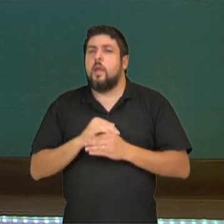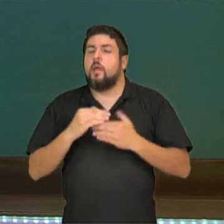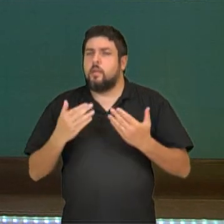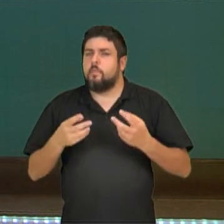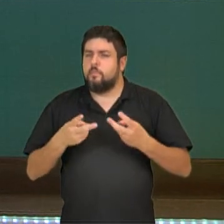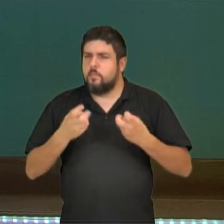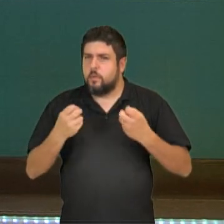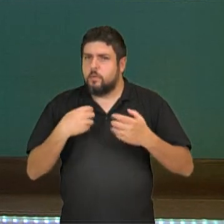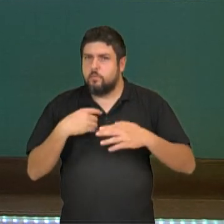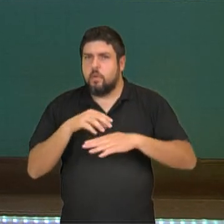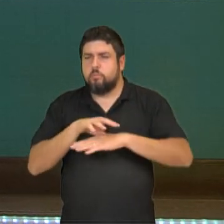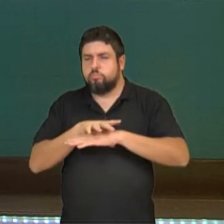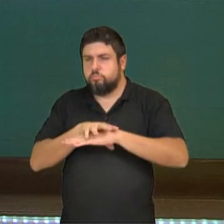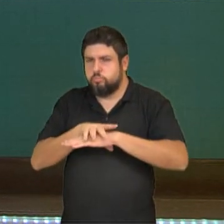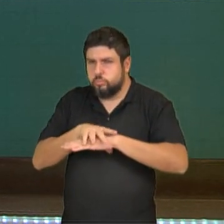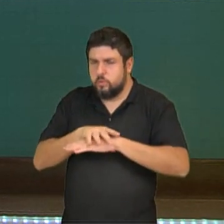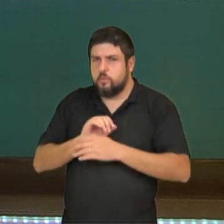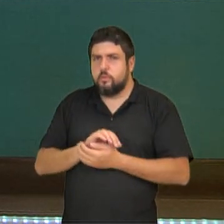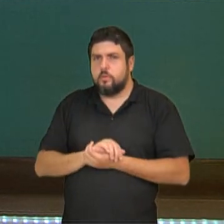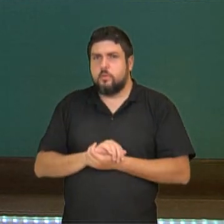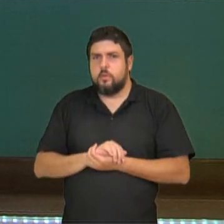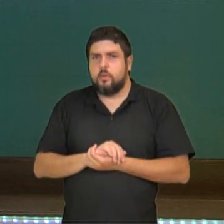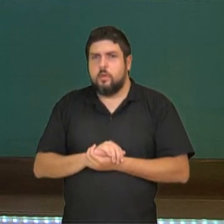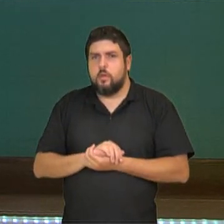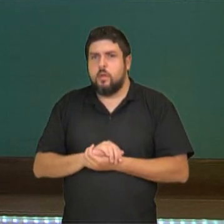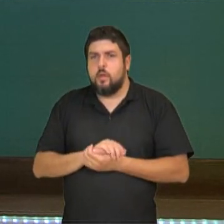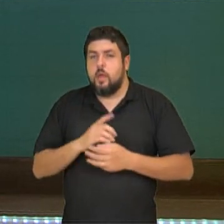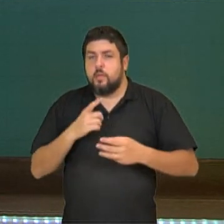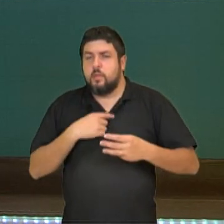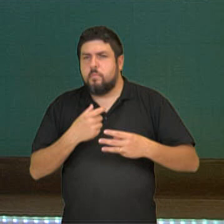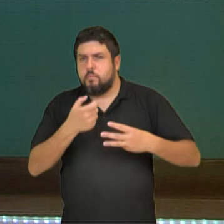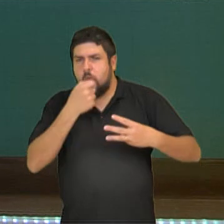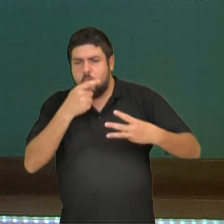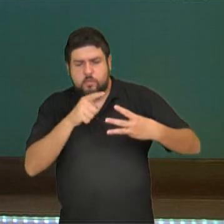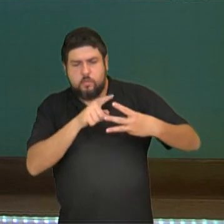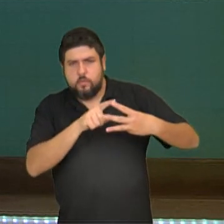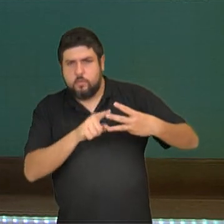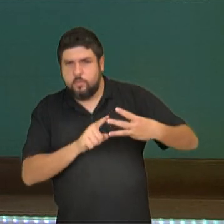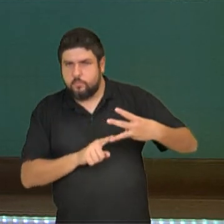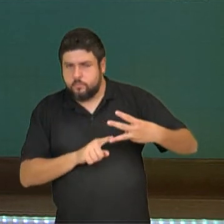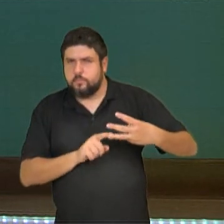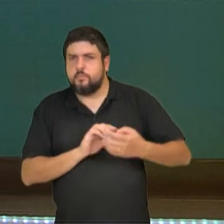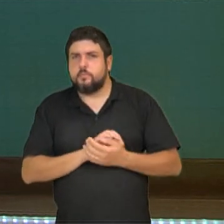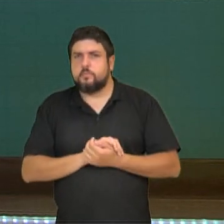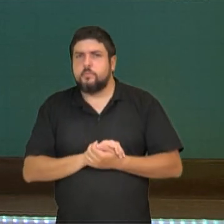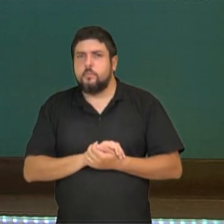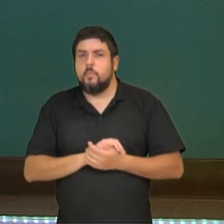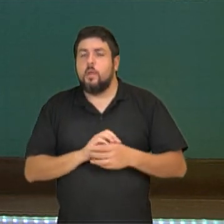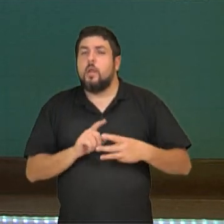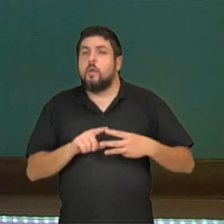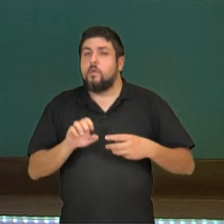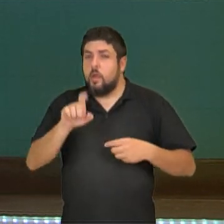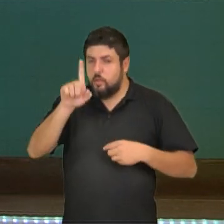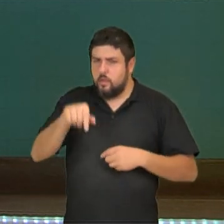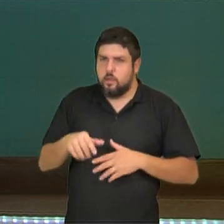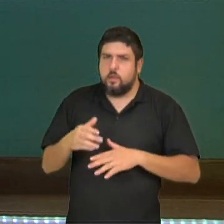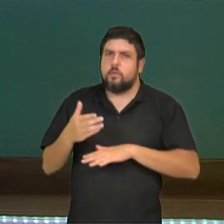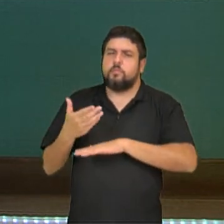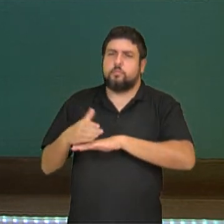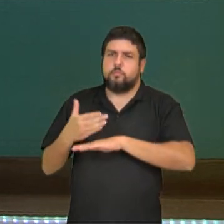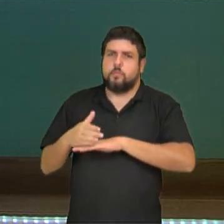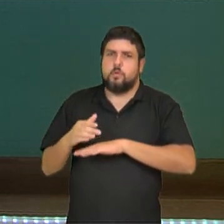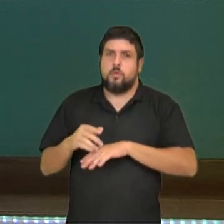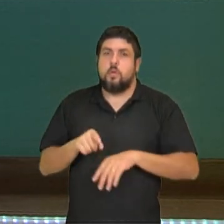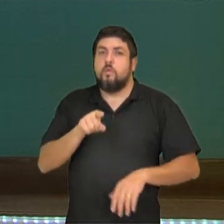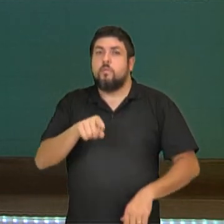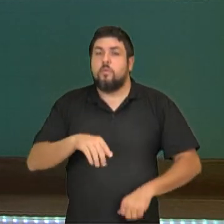uma doença, uma micose, e nós temos 3 medicamentos. Lembrando que aqui é uma situação de um exercício, ninguém deve